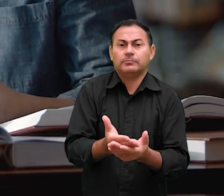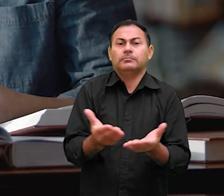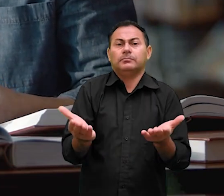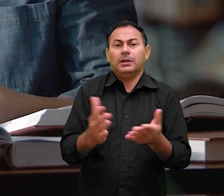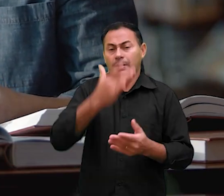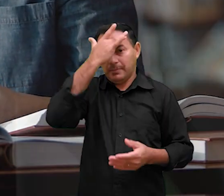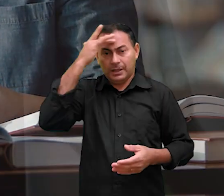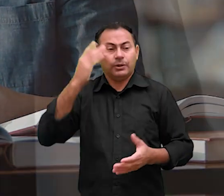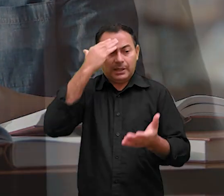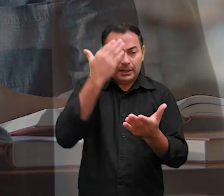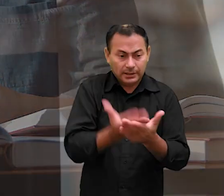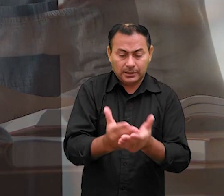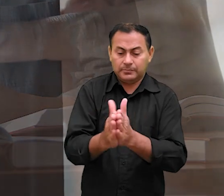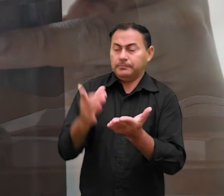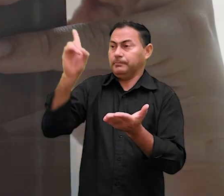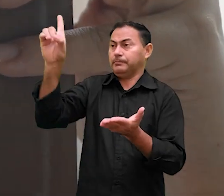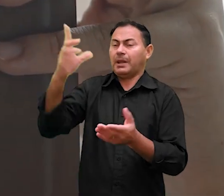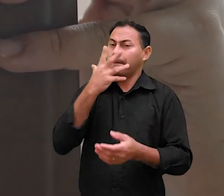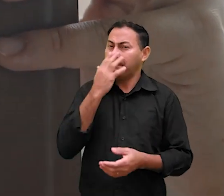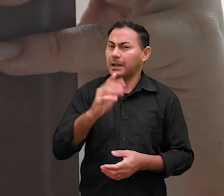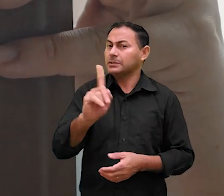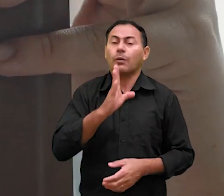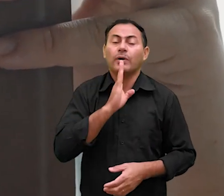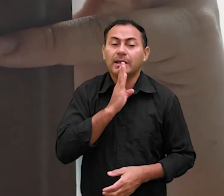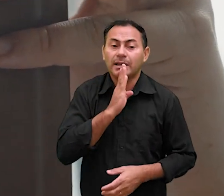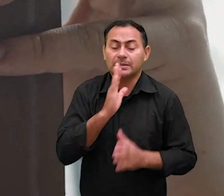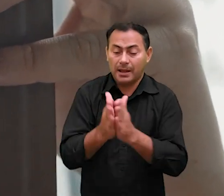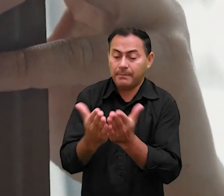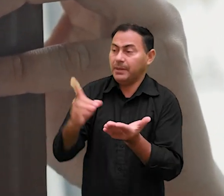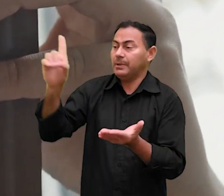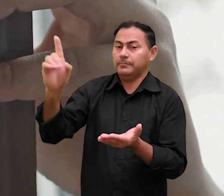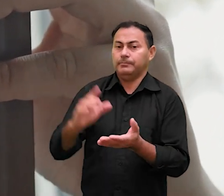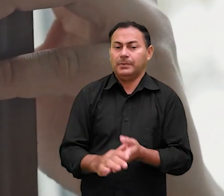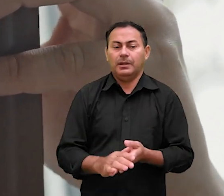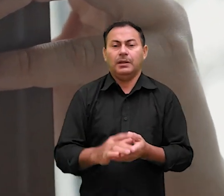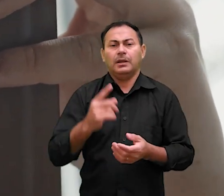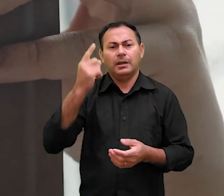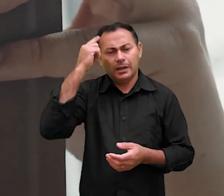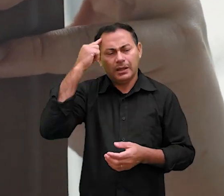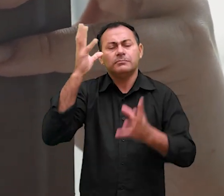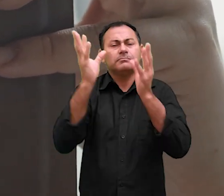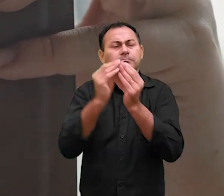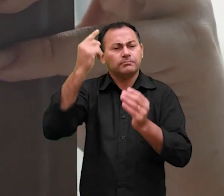nela. E as pessoas que acreditam na Bíblia parece que não conhecem a Bíblia. Ele